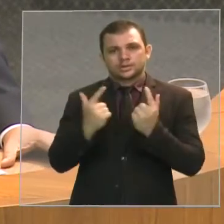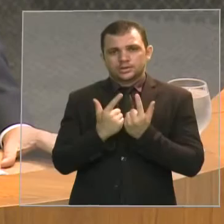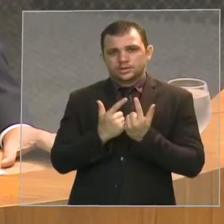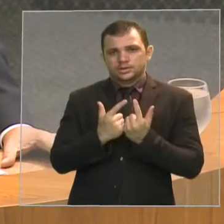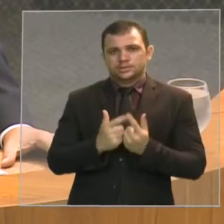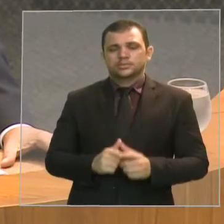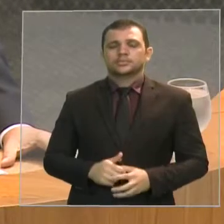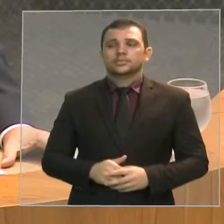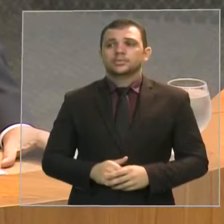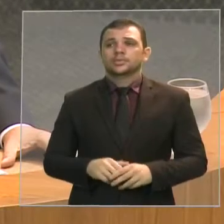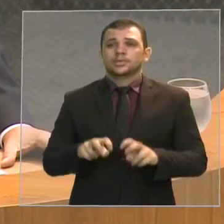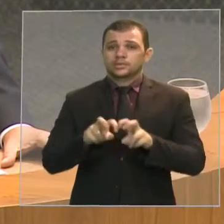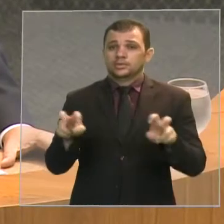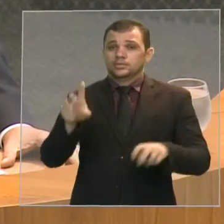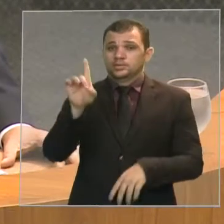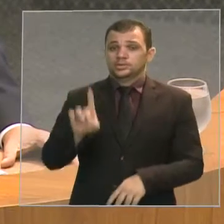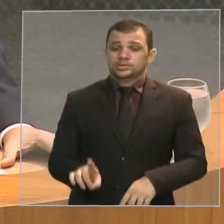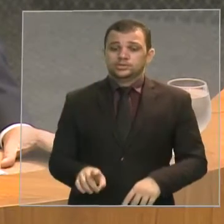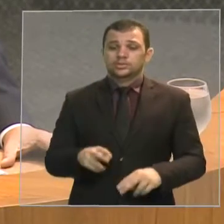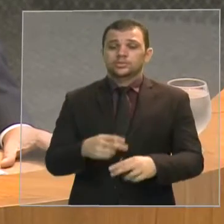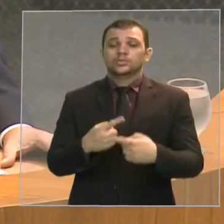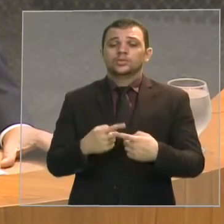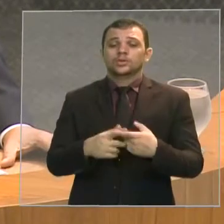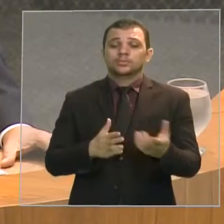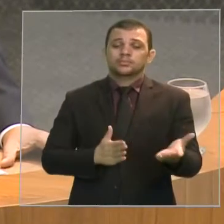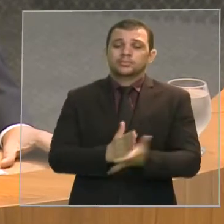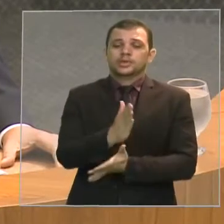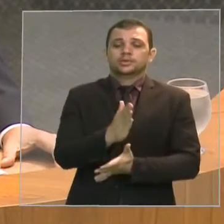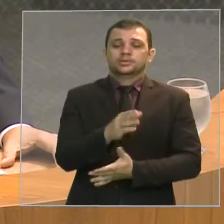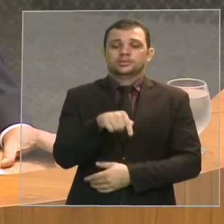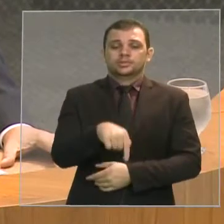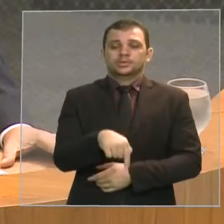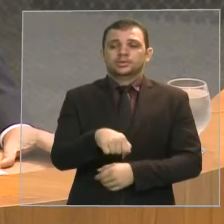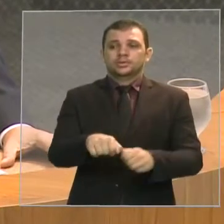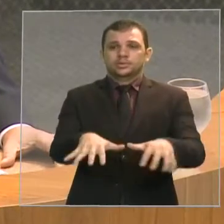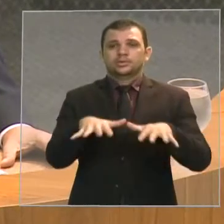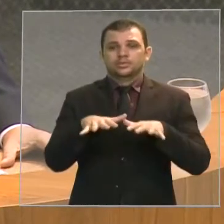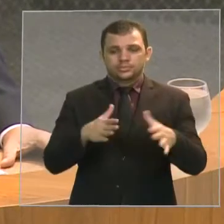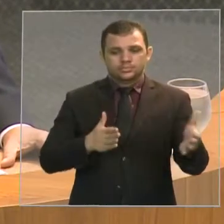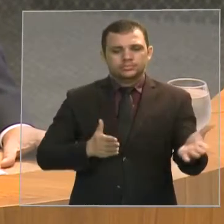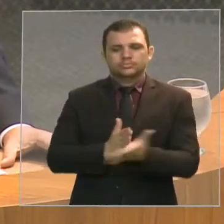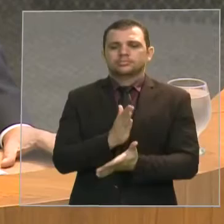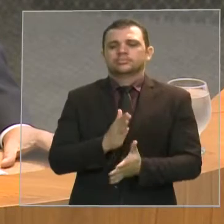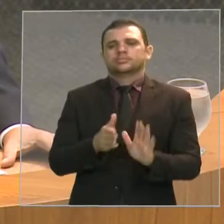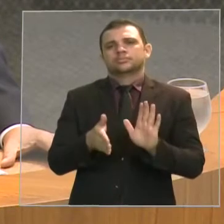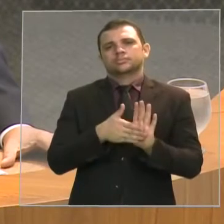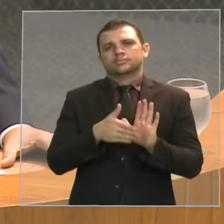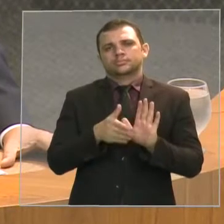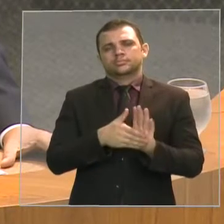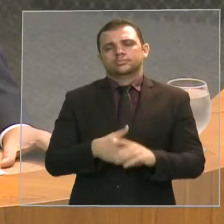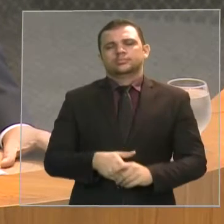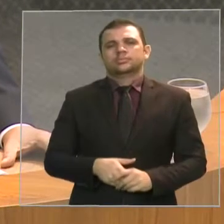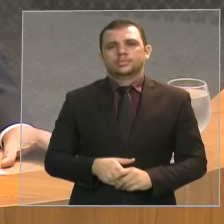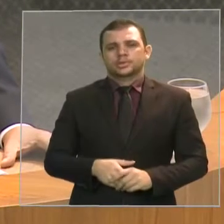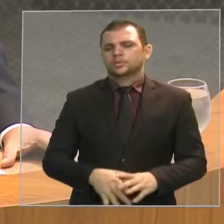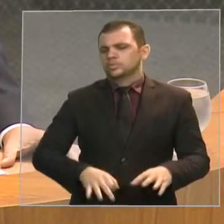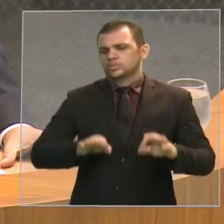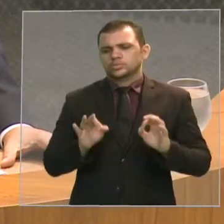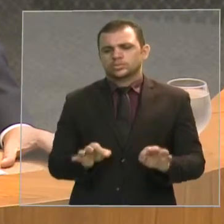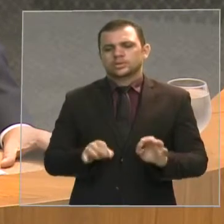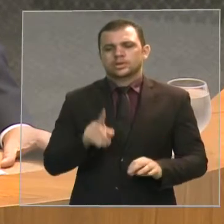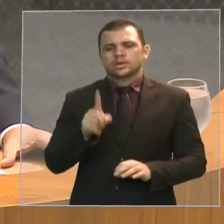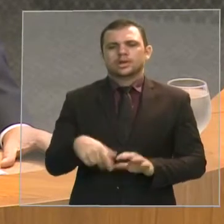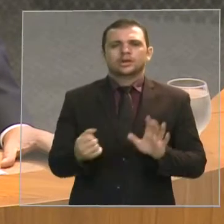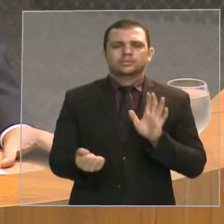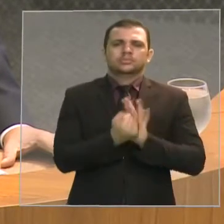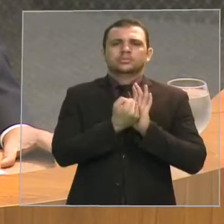ao aprovar ao submeter ao plenário a aprovação dessa medida que certamente marca